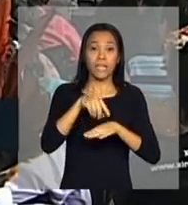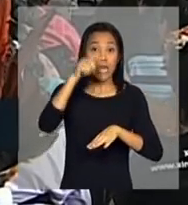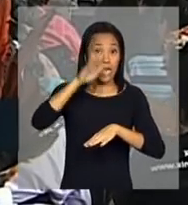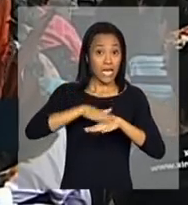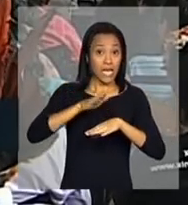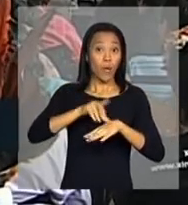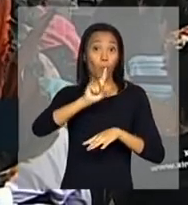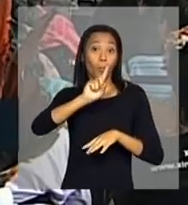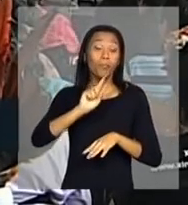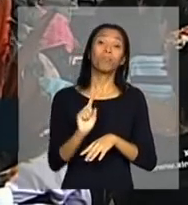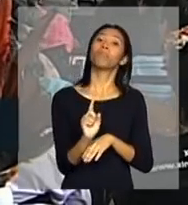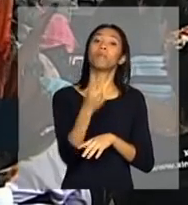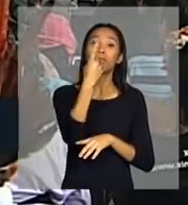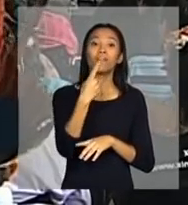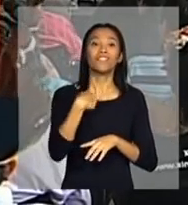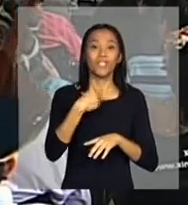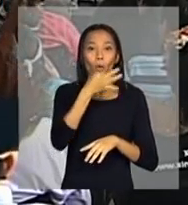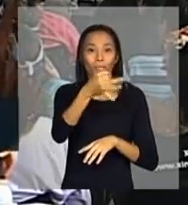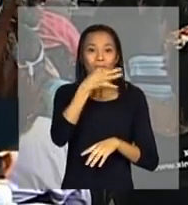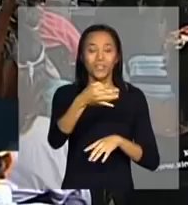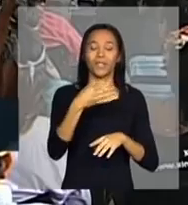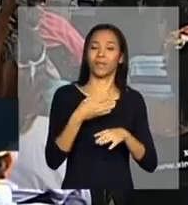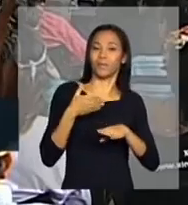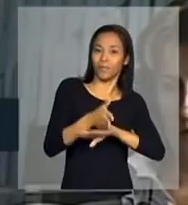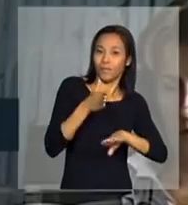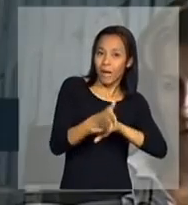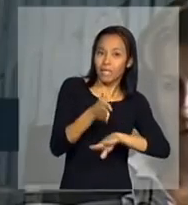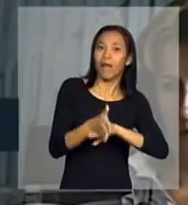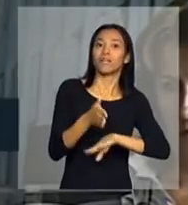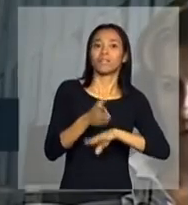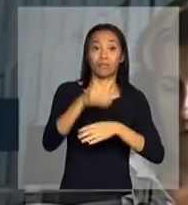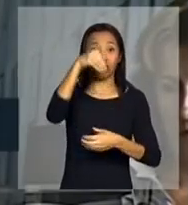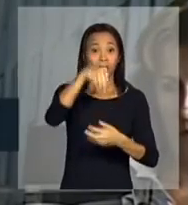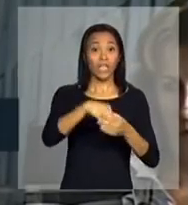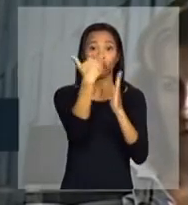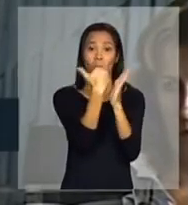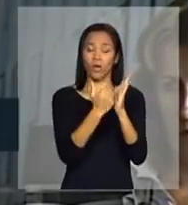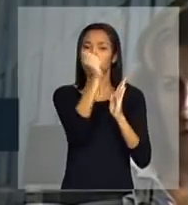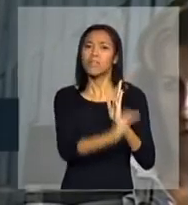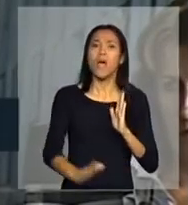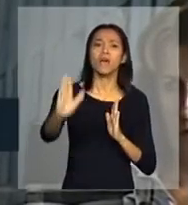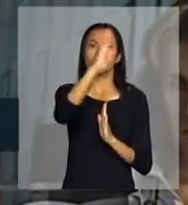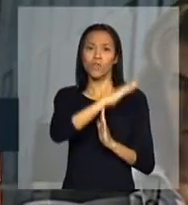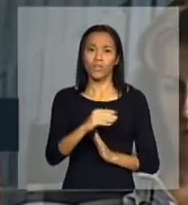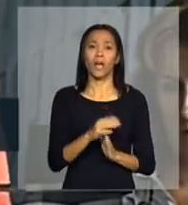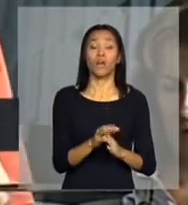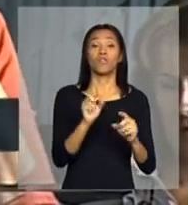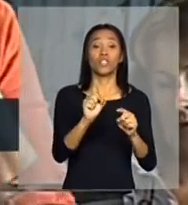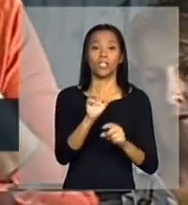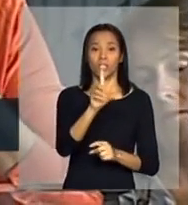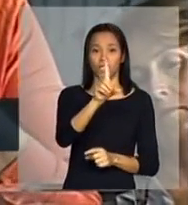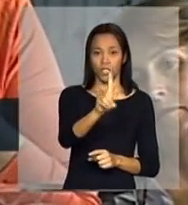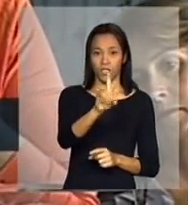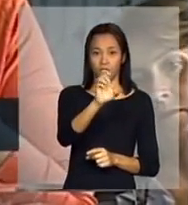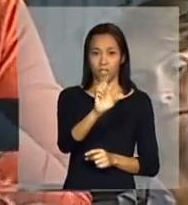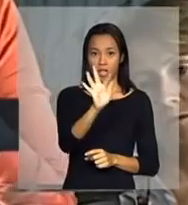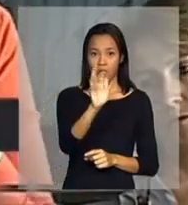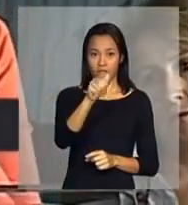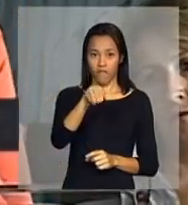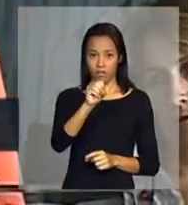o primeiro motivo de participação e inclusão dentro do Programa Nacional de Defensores de Direitos Humanos, que são